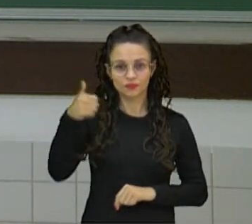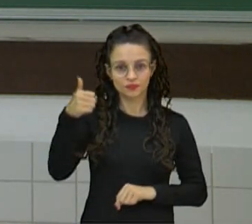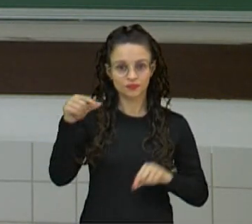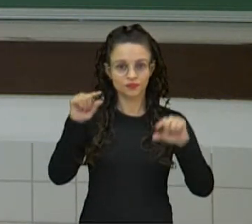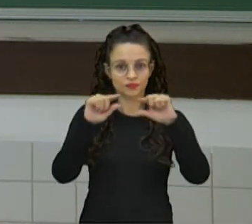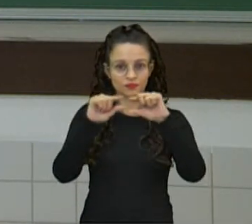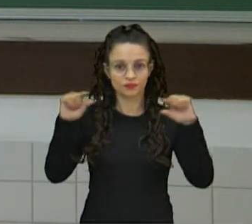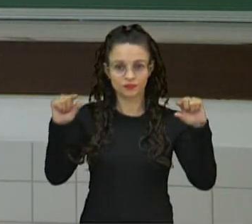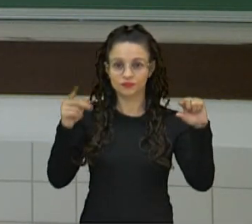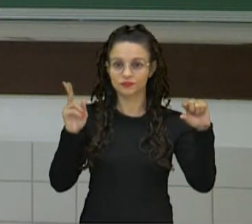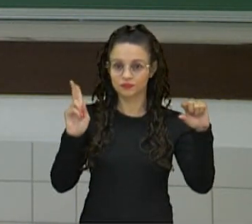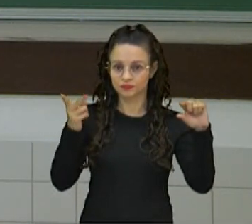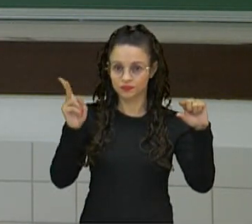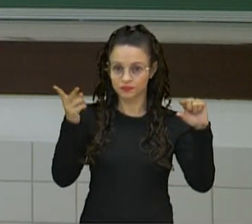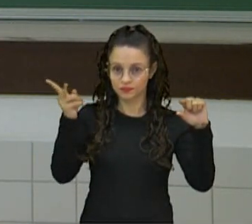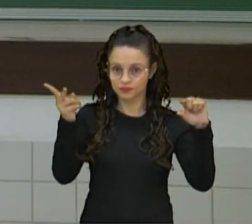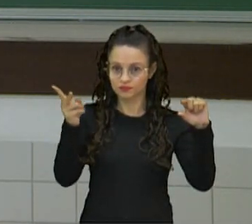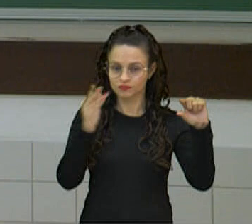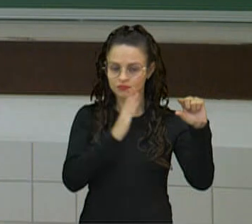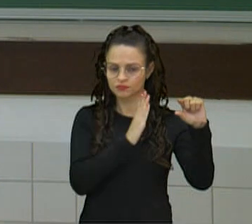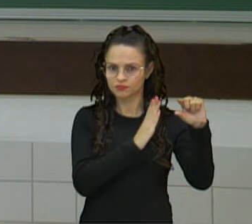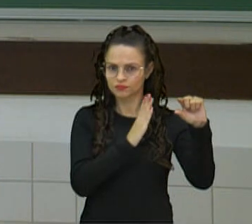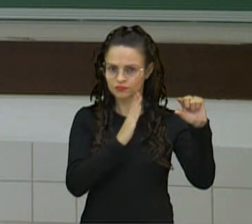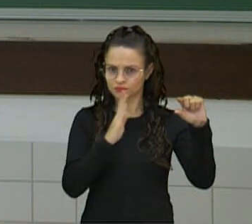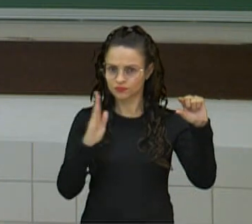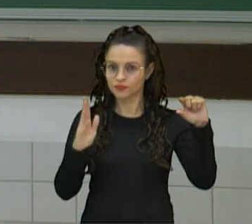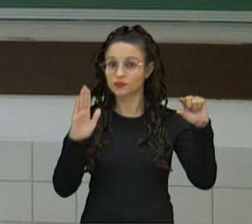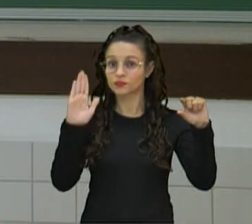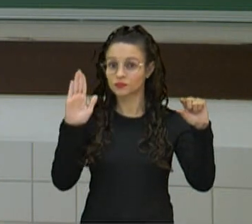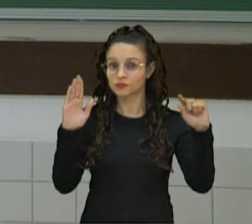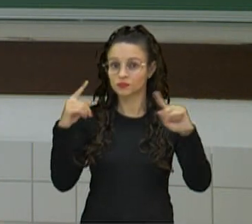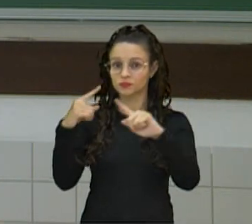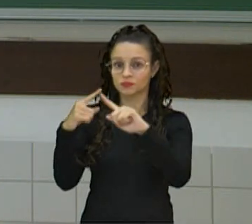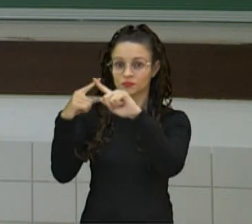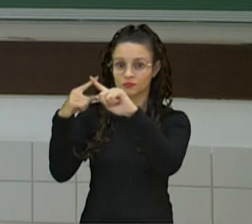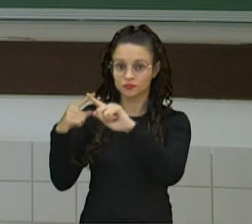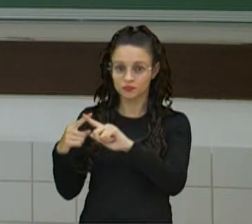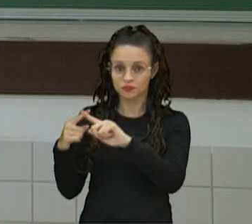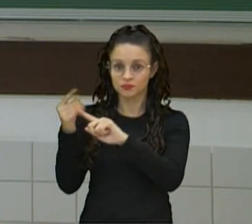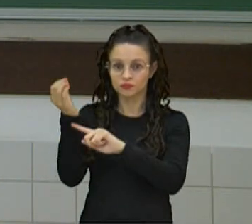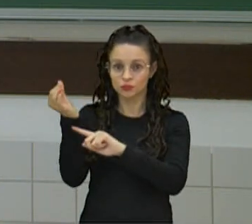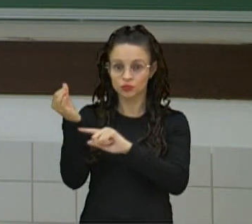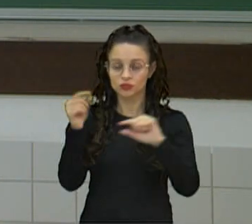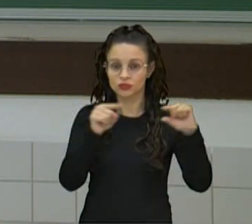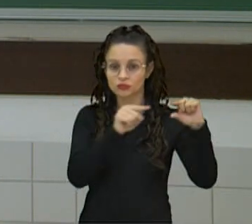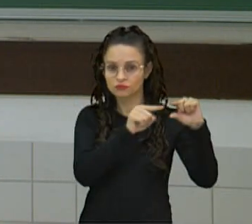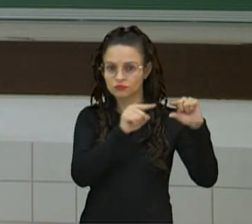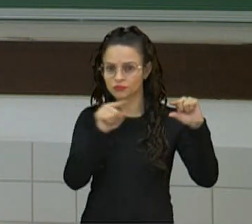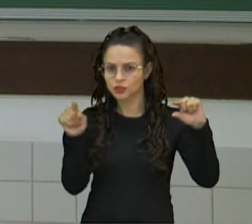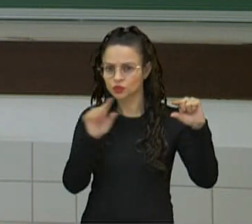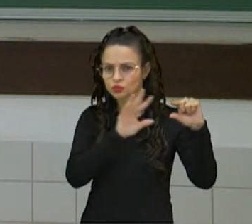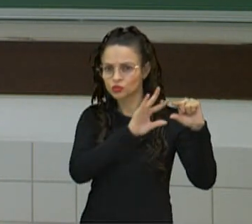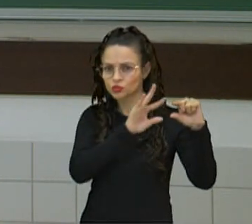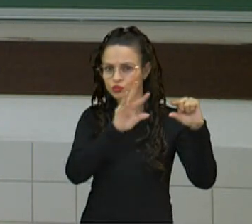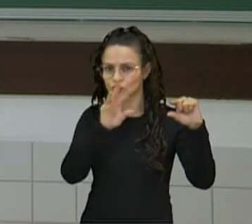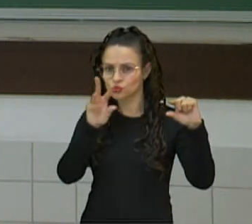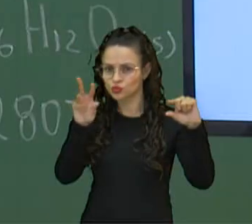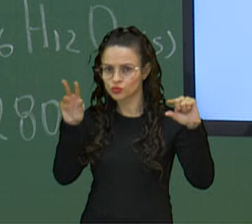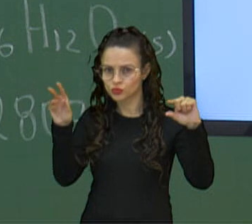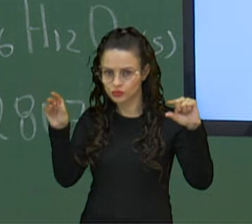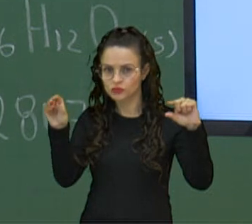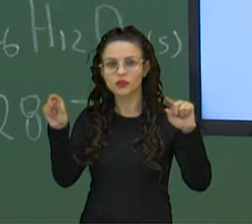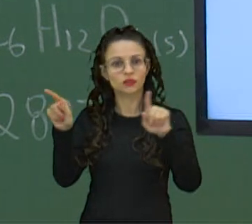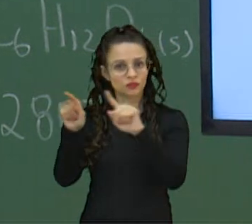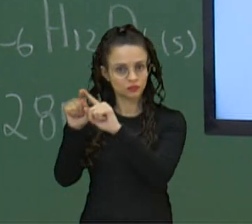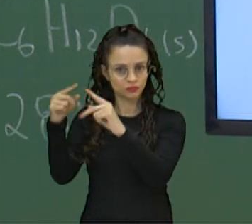vamos manter a mesma sequência, mas multiplicar por 6 todos os componentes, inclusive o valor do